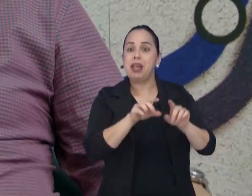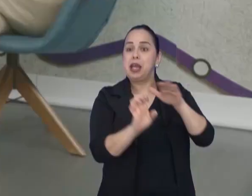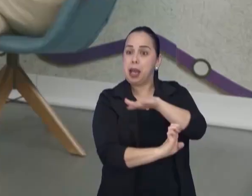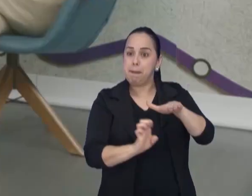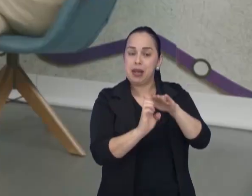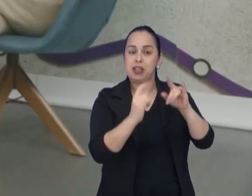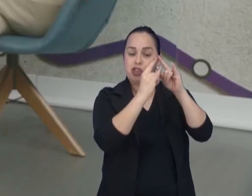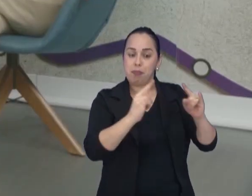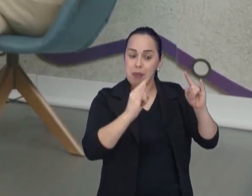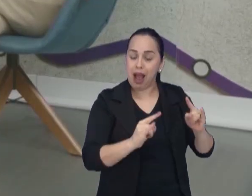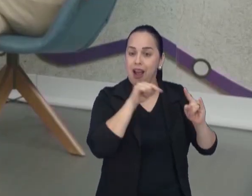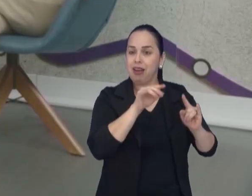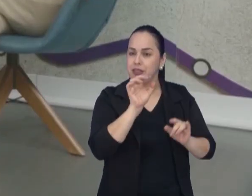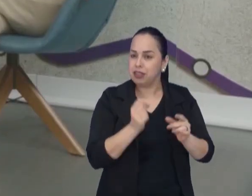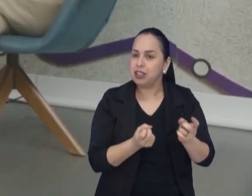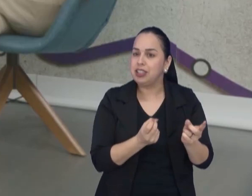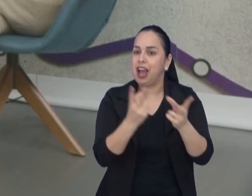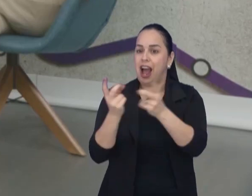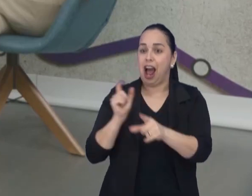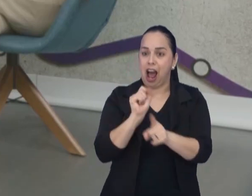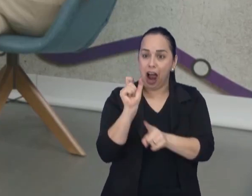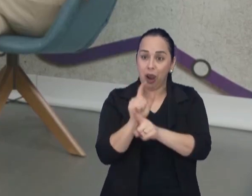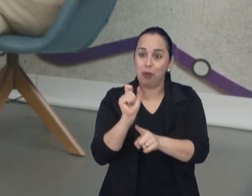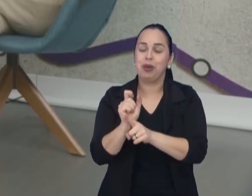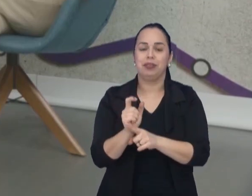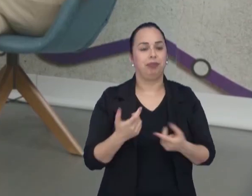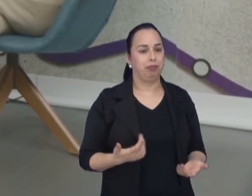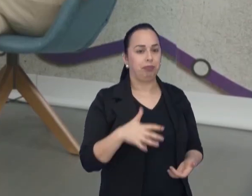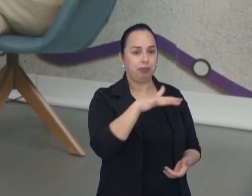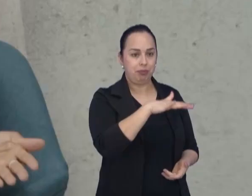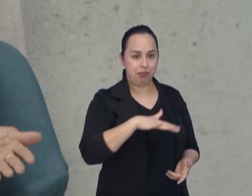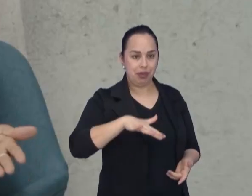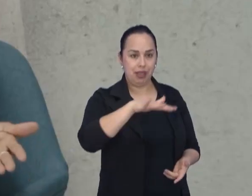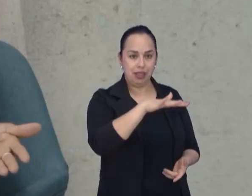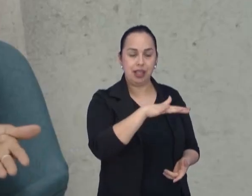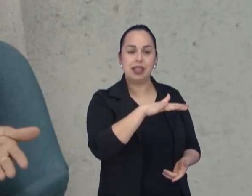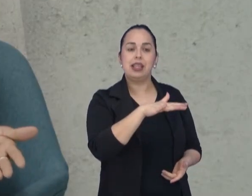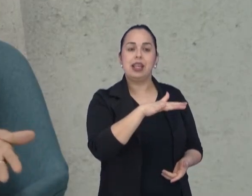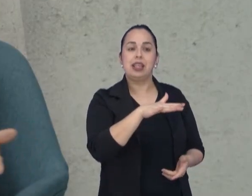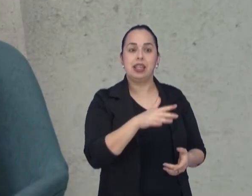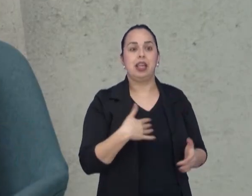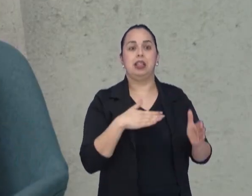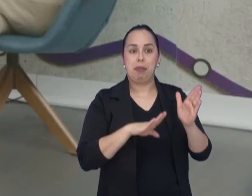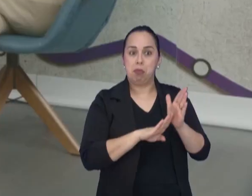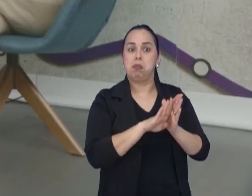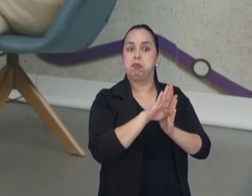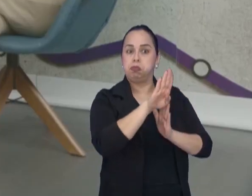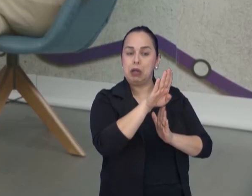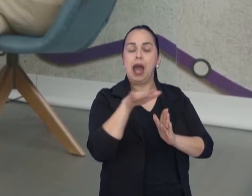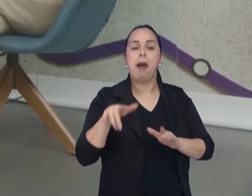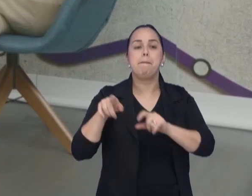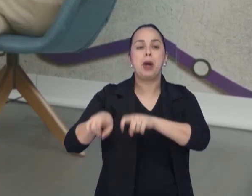é, aproveitando até essa questão dos alimentos, eu acho que um setor que é bastante aquecido nessa época são os produtores rurais, né? São,